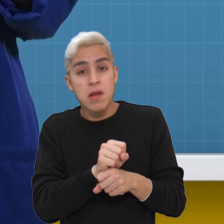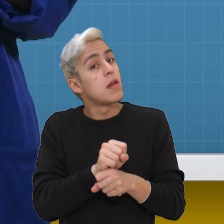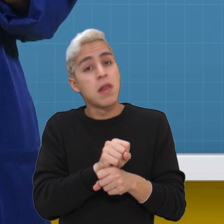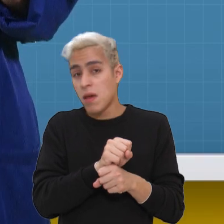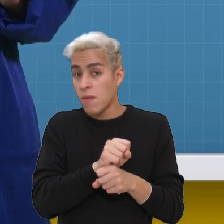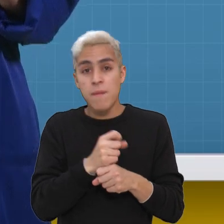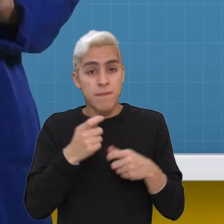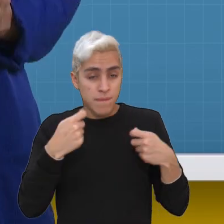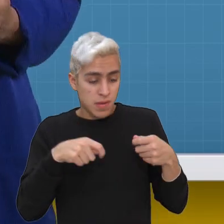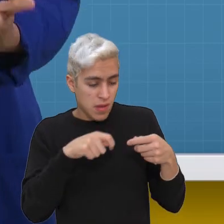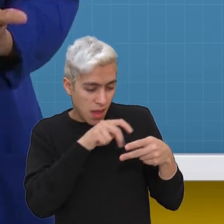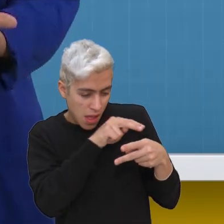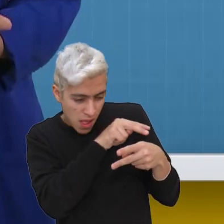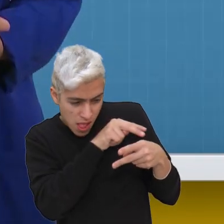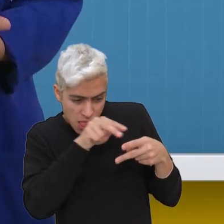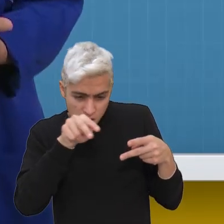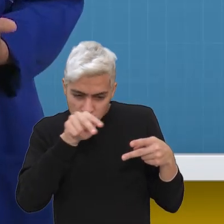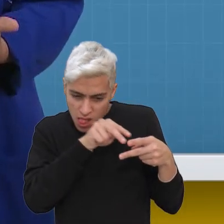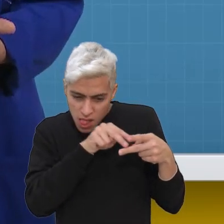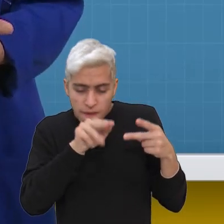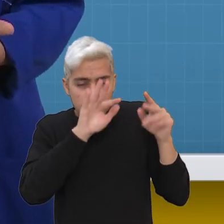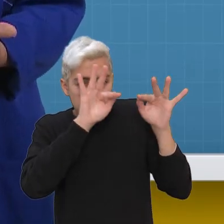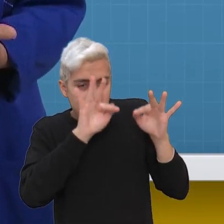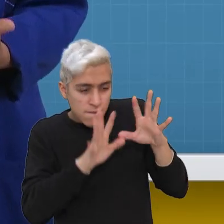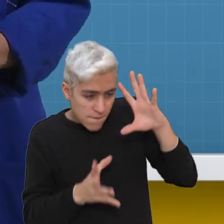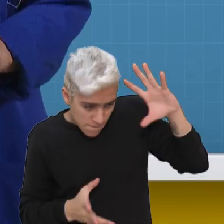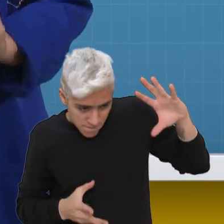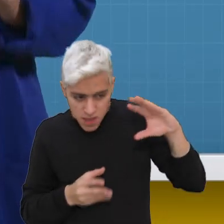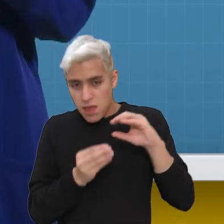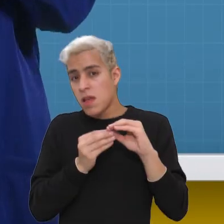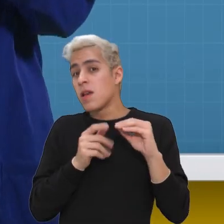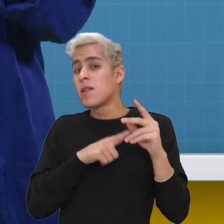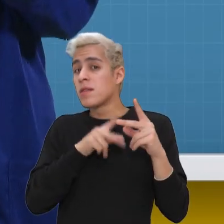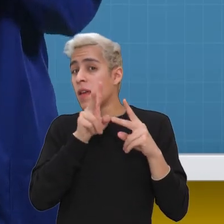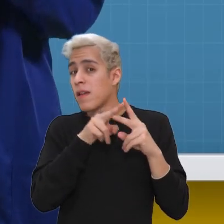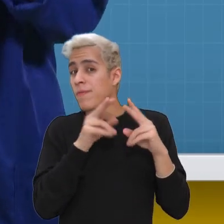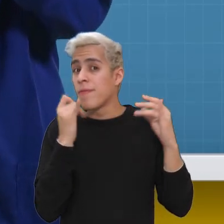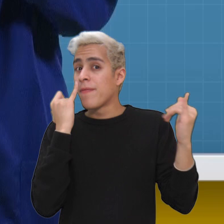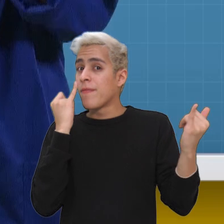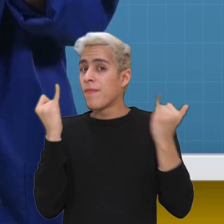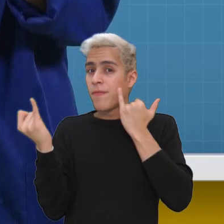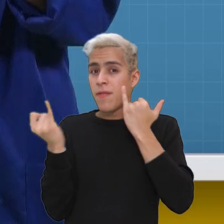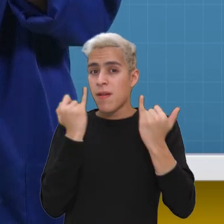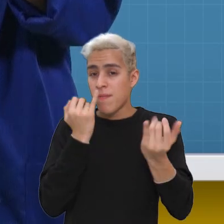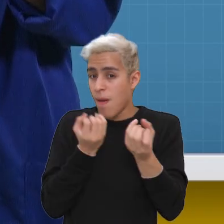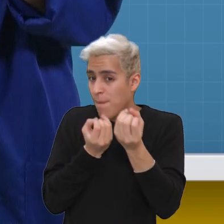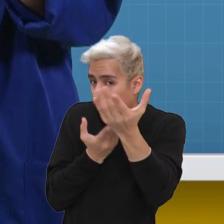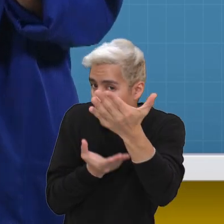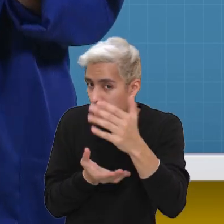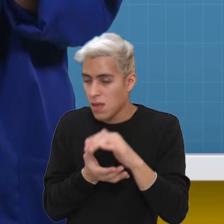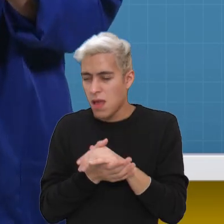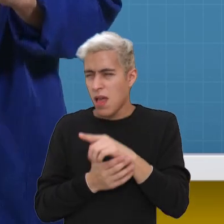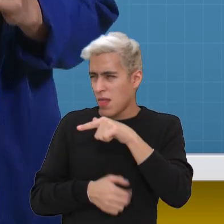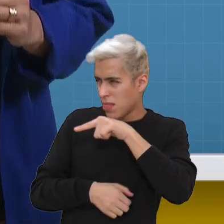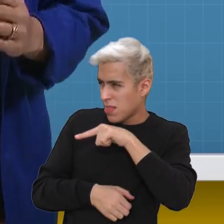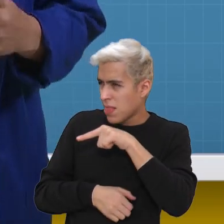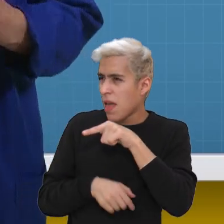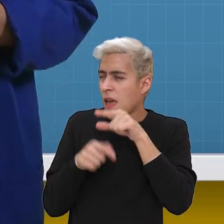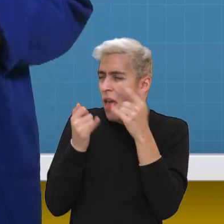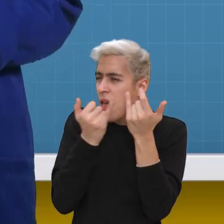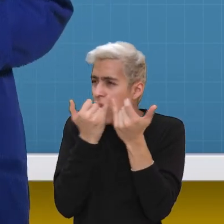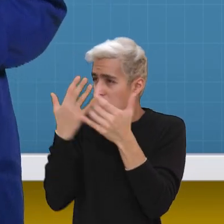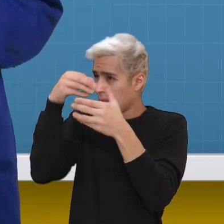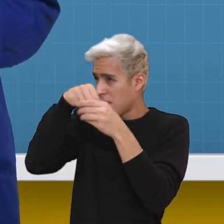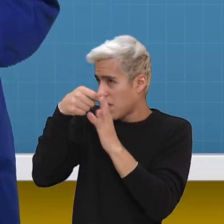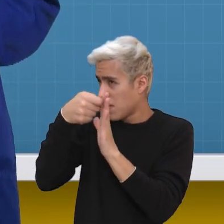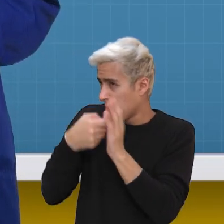por aí. Não, nós temos que ler até o final. Portanto, 2 informações aí. Há rimas no